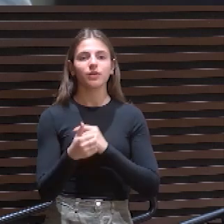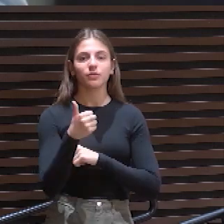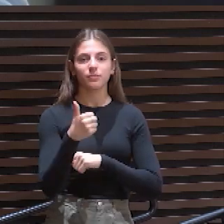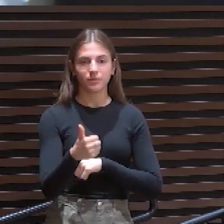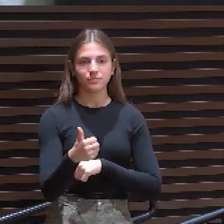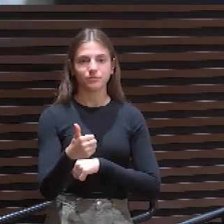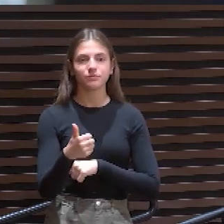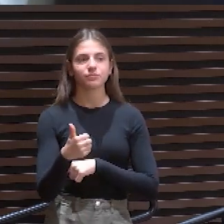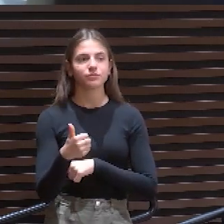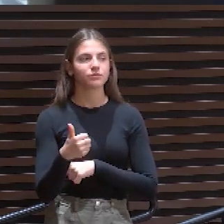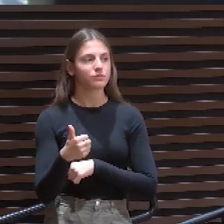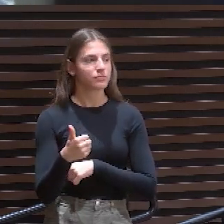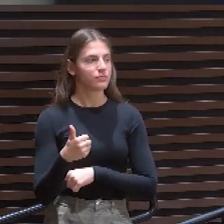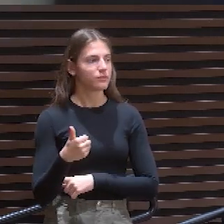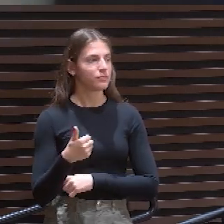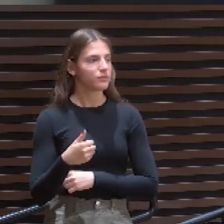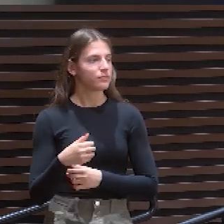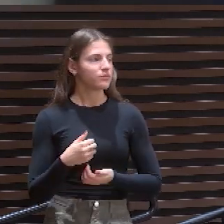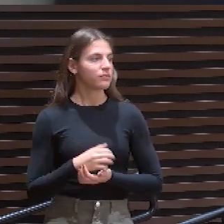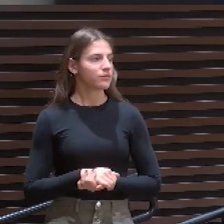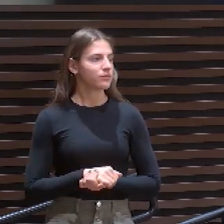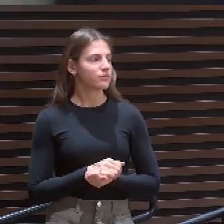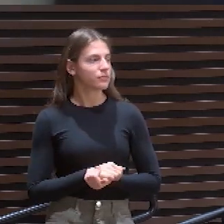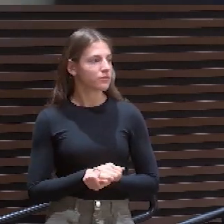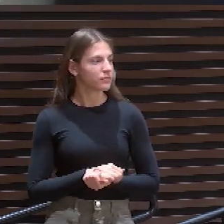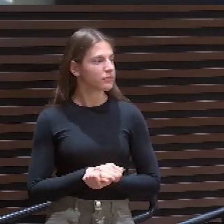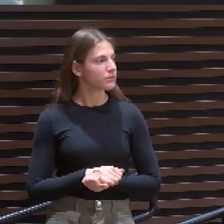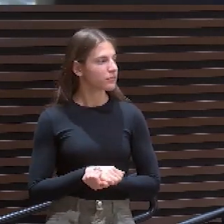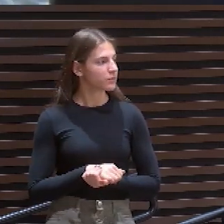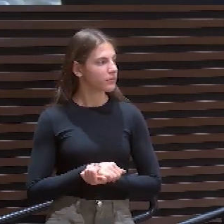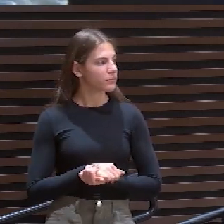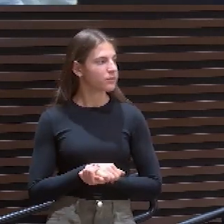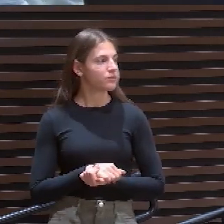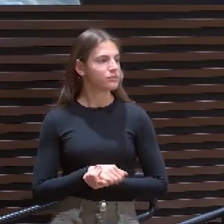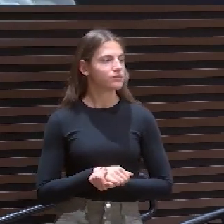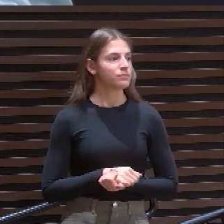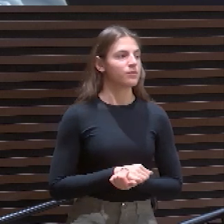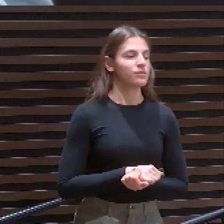1. Vamos voltar um pouquinho ali, antes de Atos.